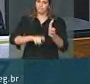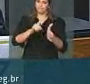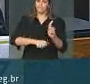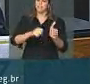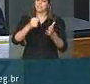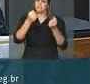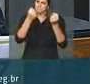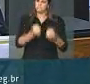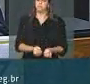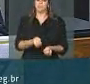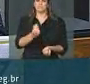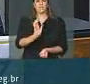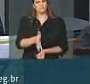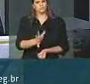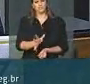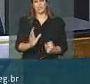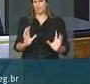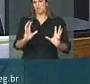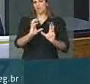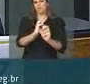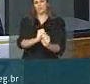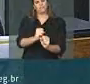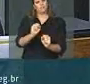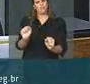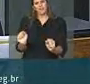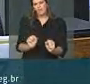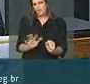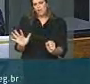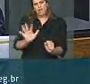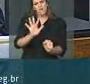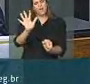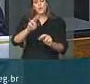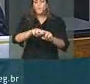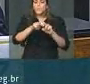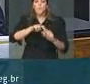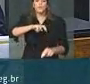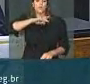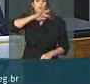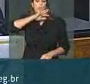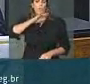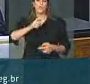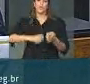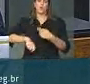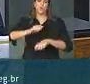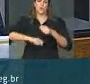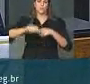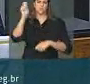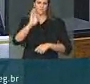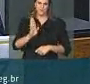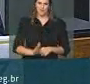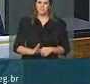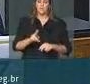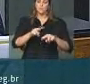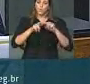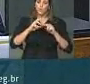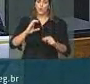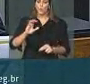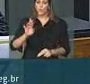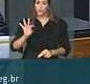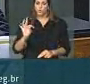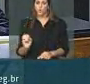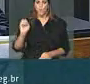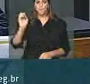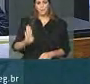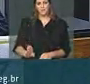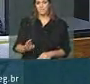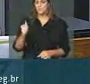onerosa, pesada, um dos grandes elementos da ineficiência da economia brasileira, um dos grandes elementos do custo Brasil, que ela